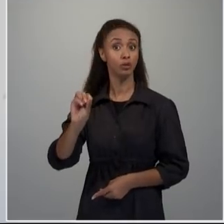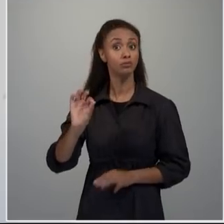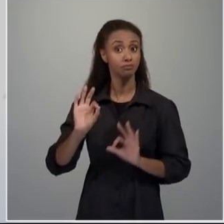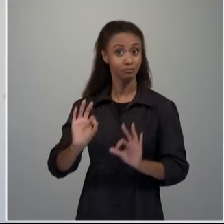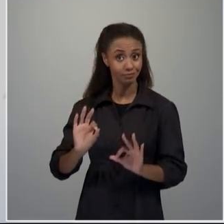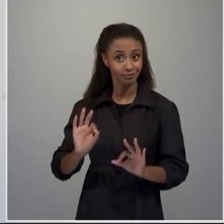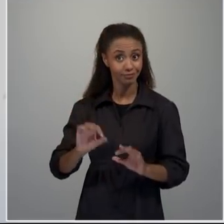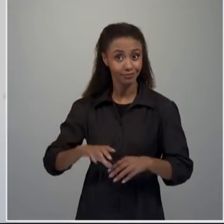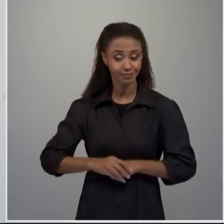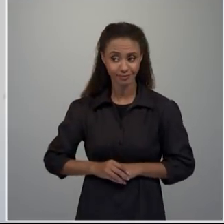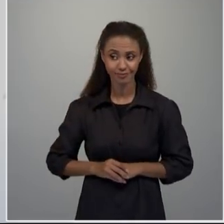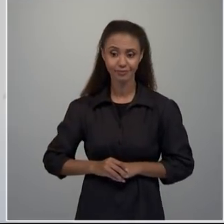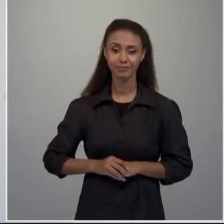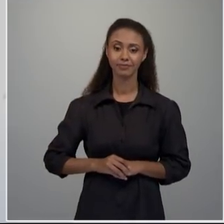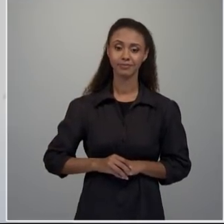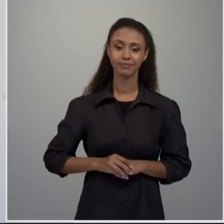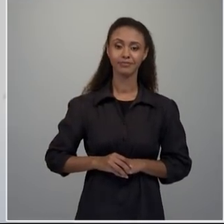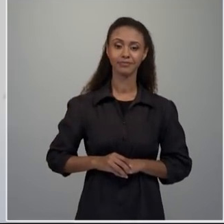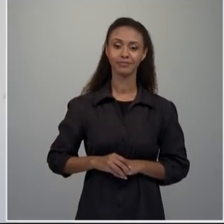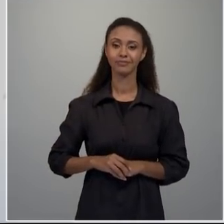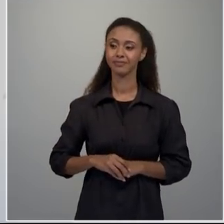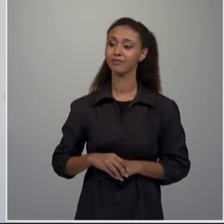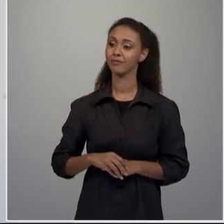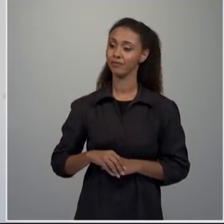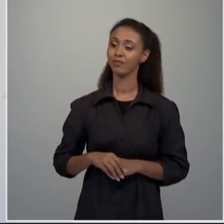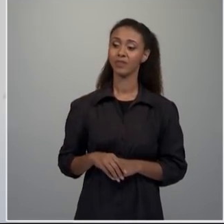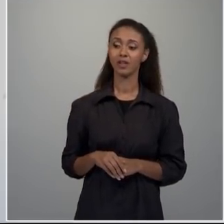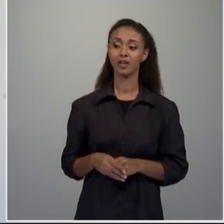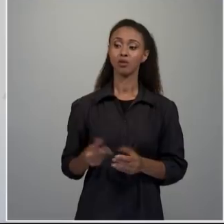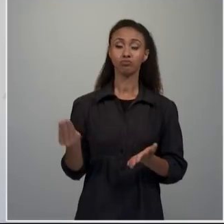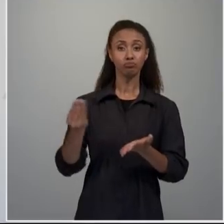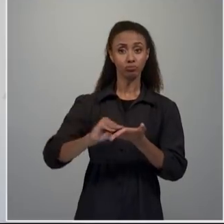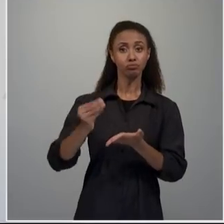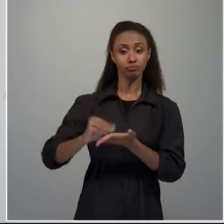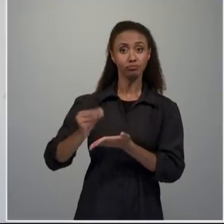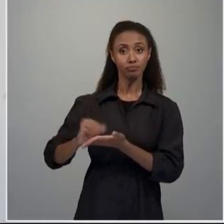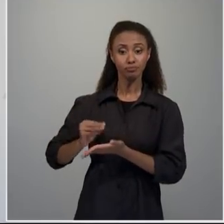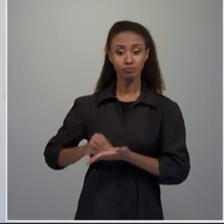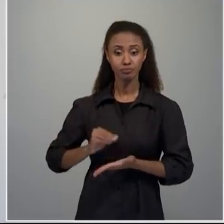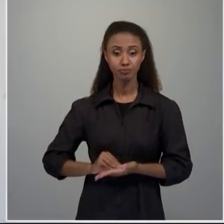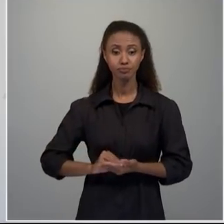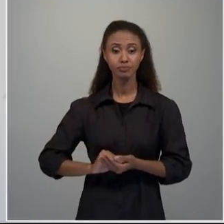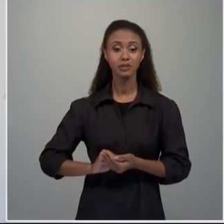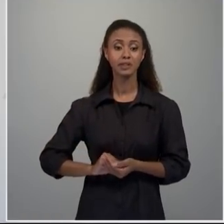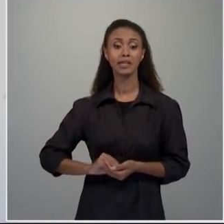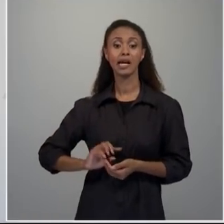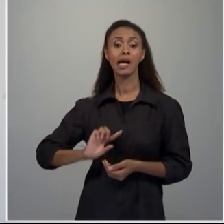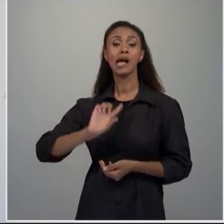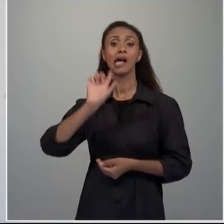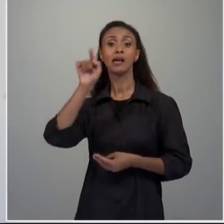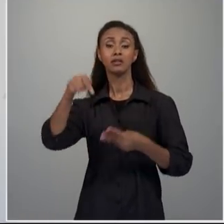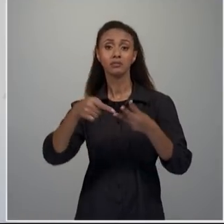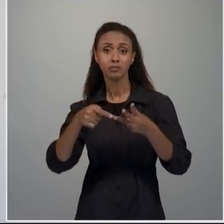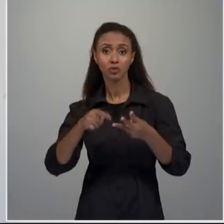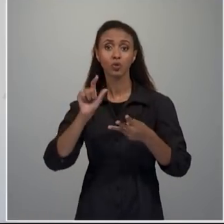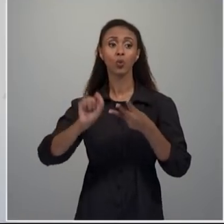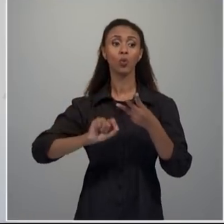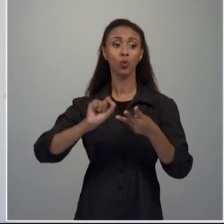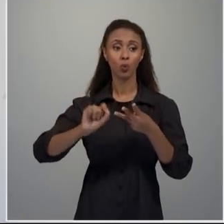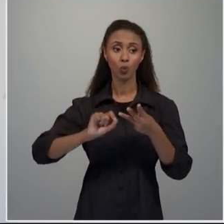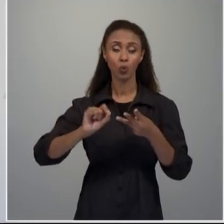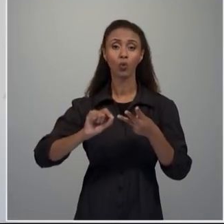ter o agrediu e eu querendo circular aqui a gente acostuma e você vai ter o cooperation agreement ou seja que é o nosso